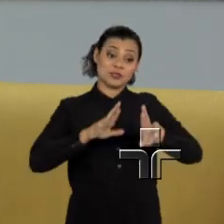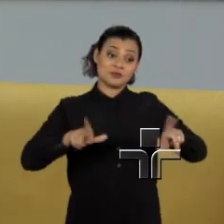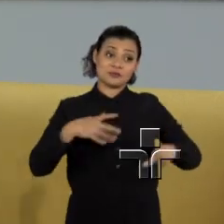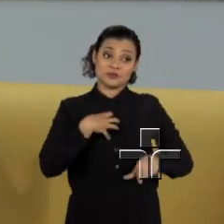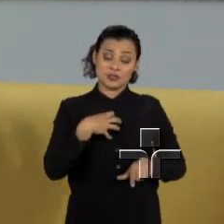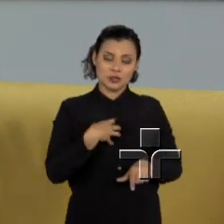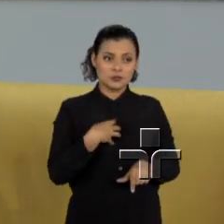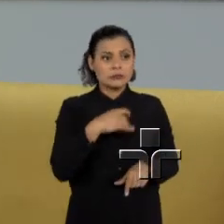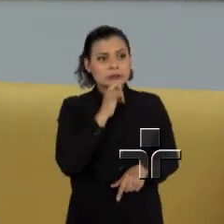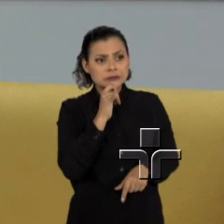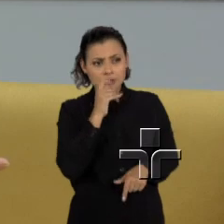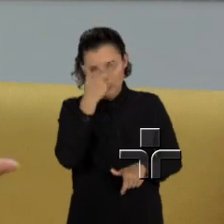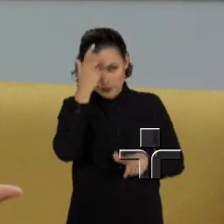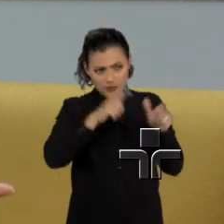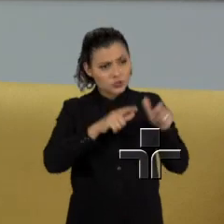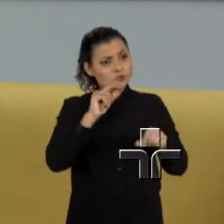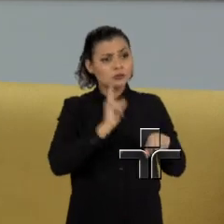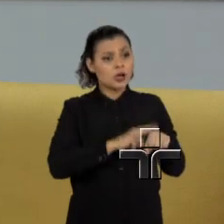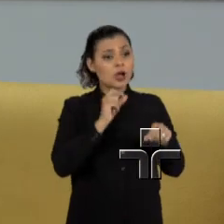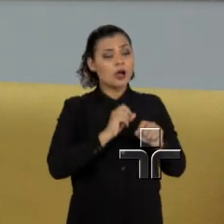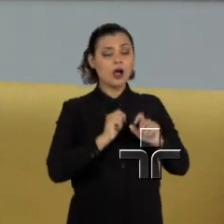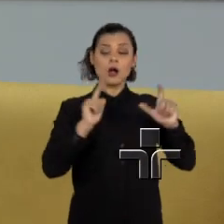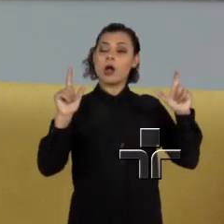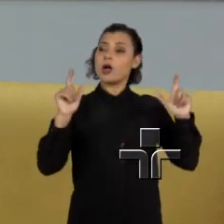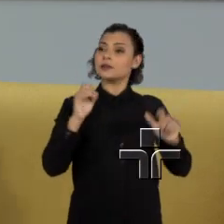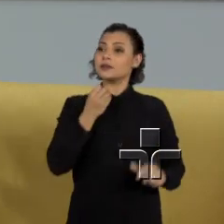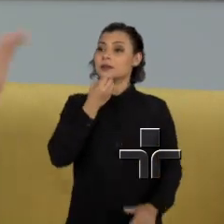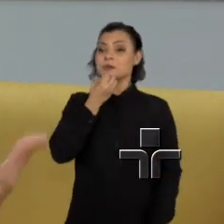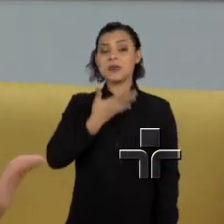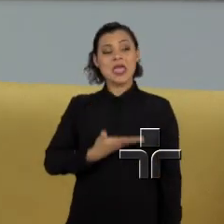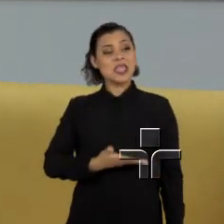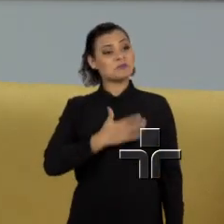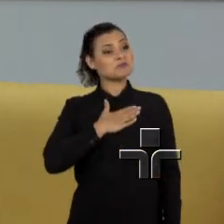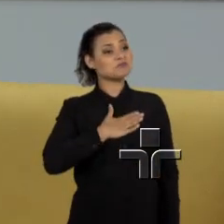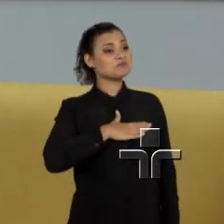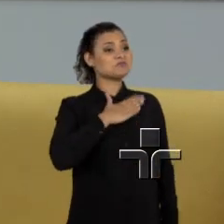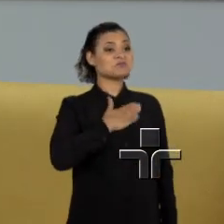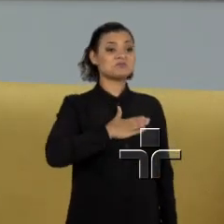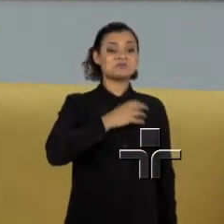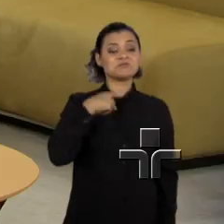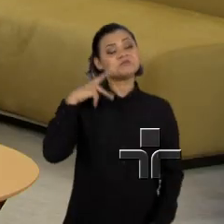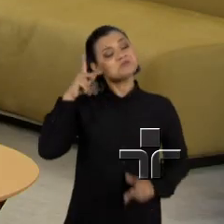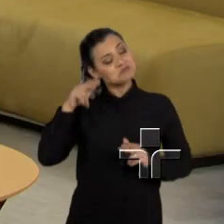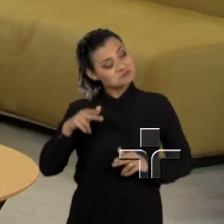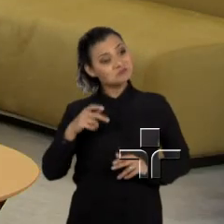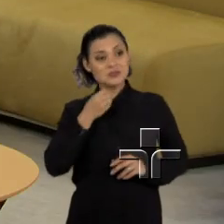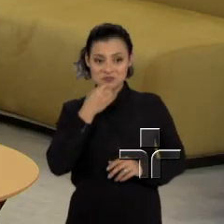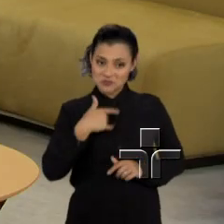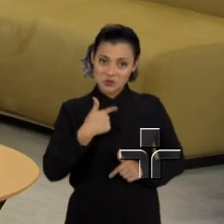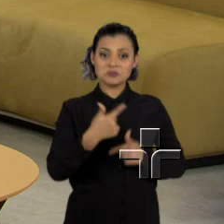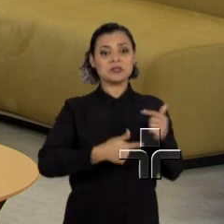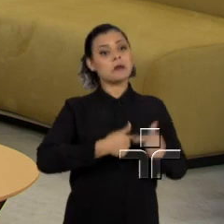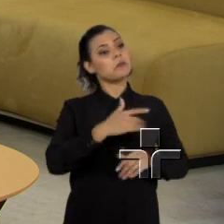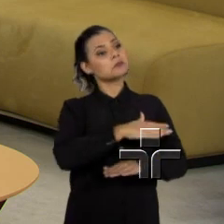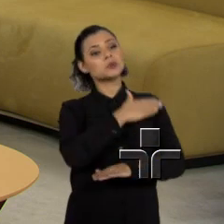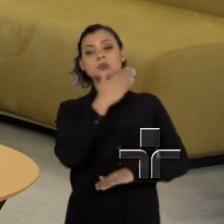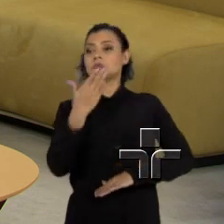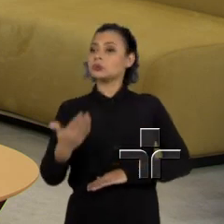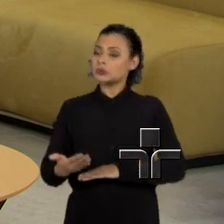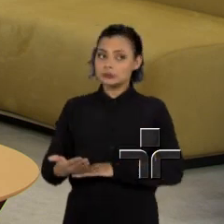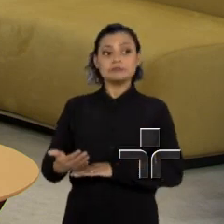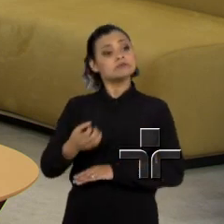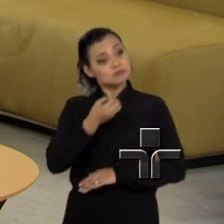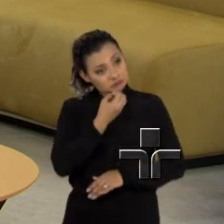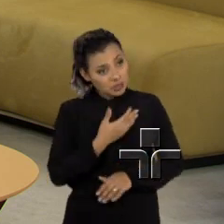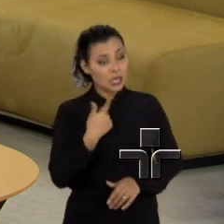ideal é aquele que o indivíduo acorda de manhã se sentindo bem, recuperado do seu sono e disposto para uma vigília. Ele vai exercer bem